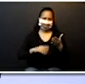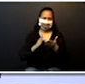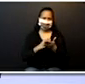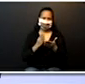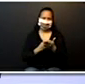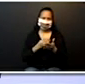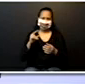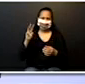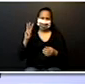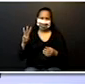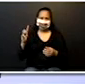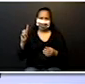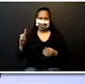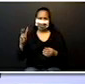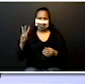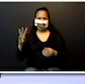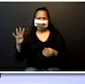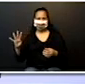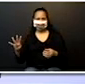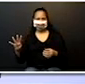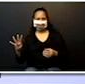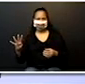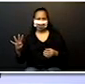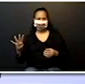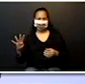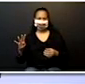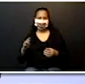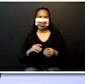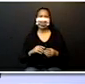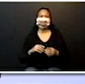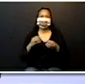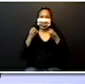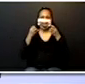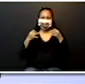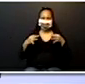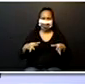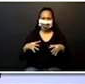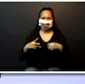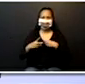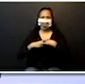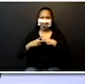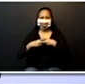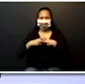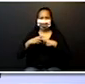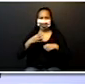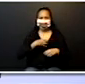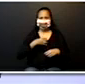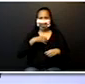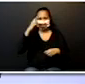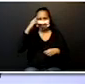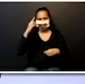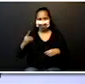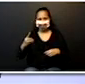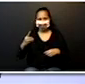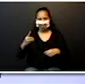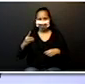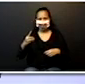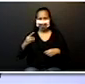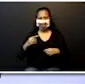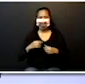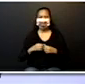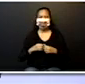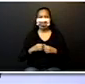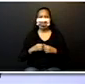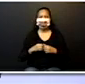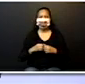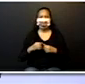31 a 34, fizemos a explicação sobre verbos e sobre modo imperativo. Nós passamos para vocês fazerem